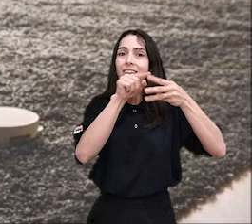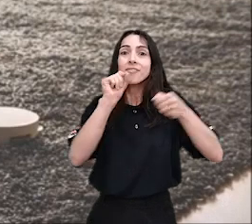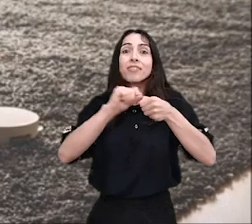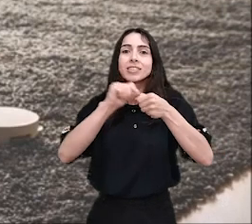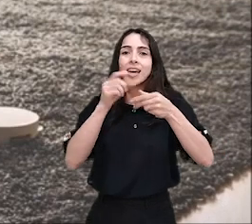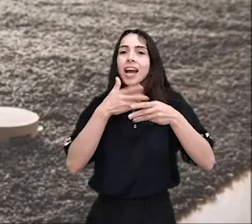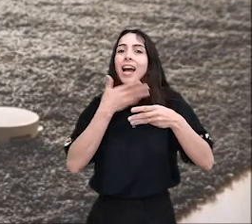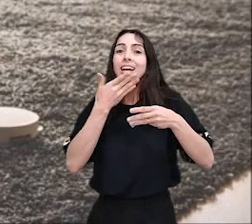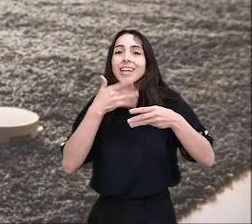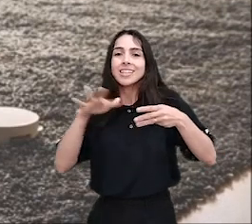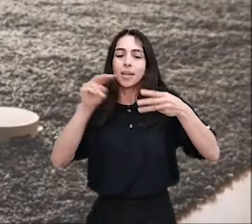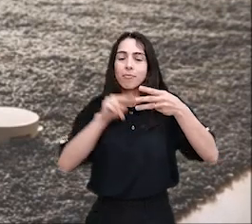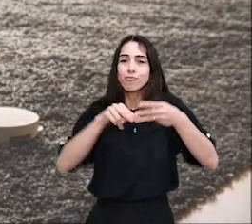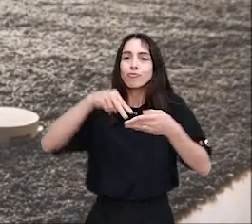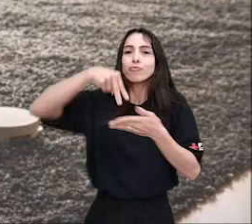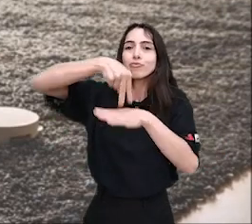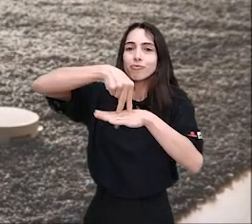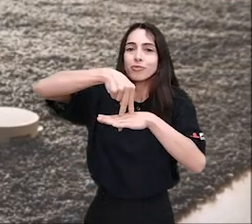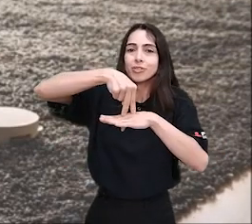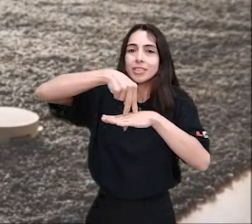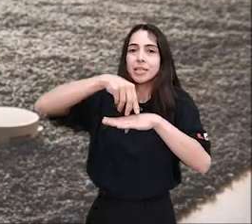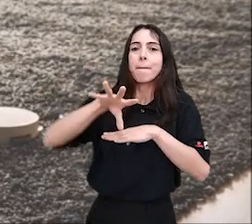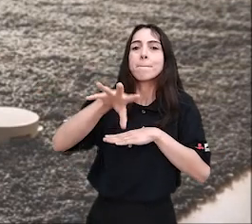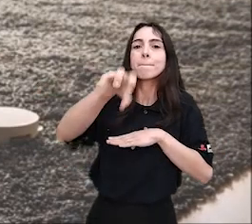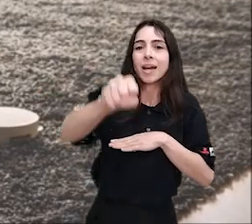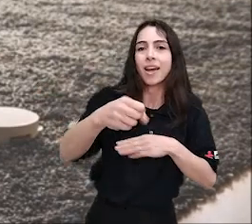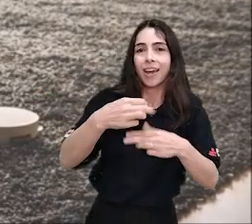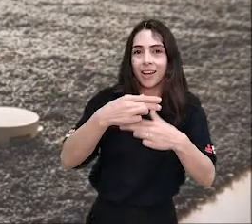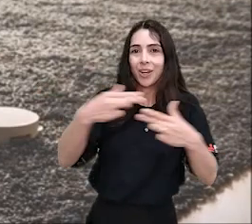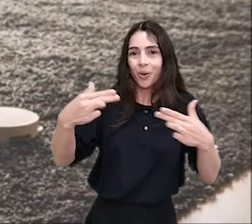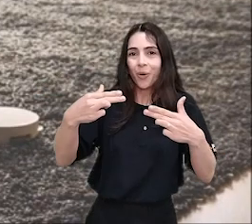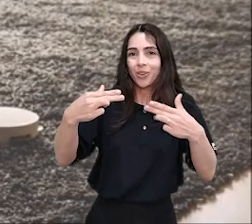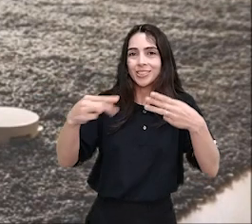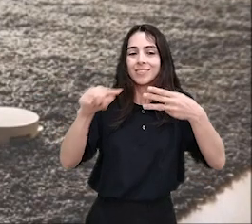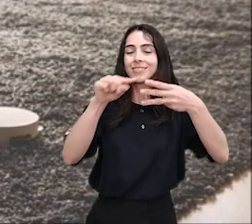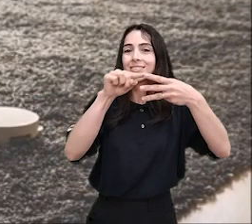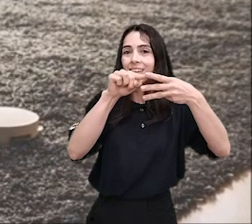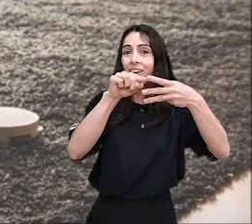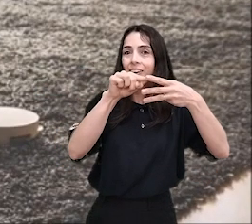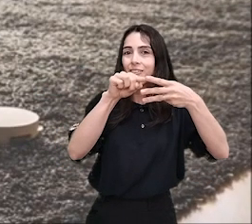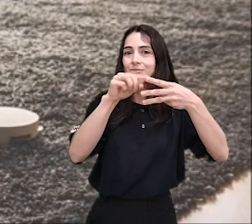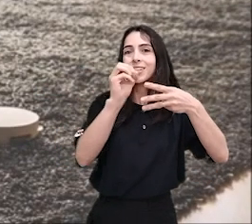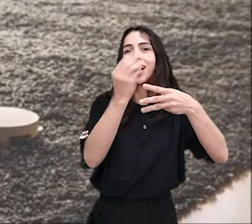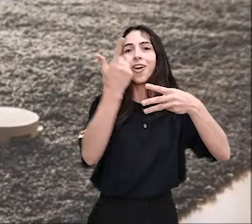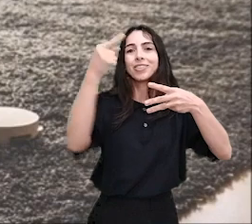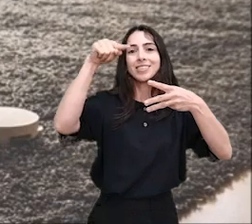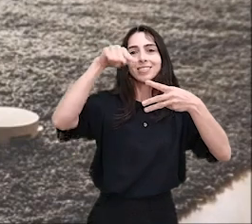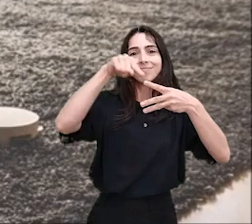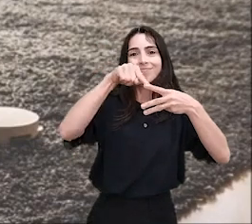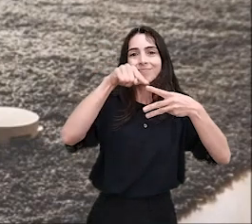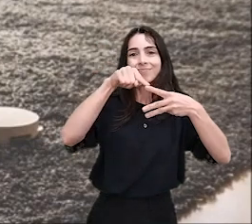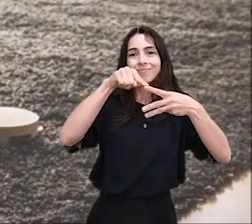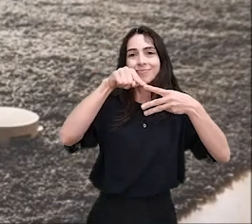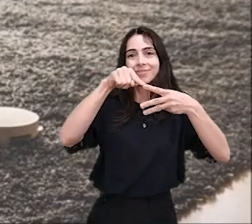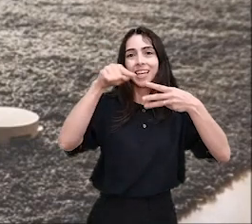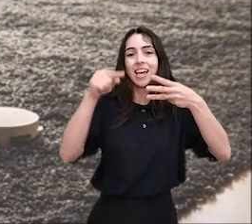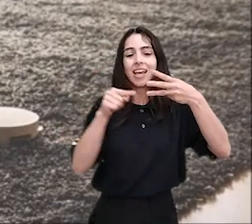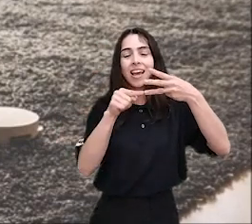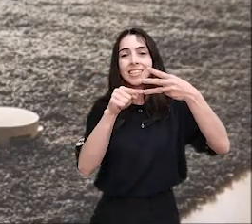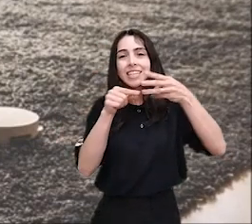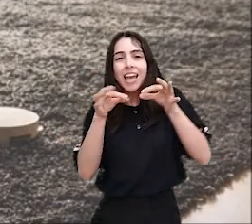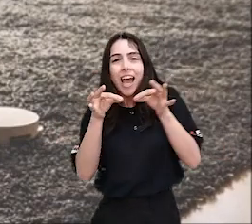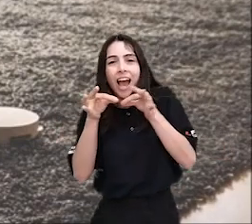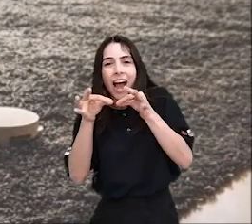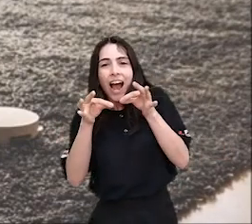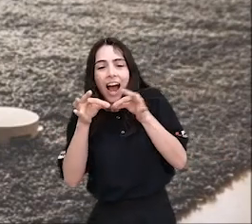objeto, concluindo a ação. E essa ação ela vai ser avaliada pelas áreas terciárias. Se foi produtivo